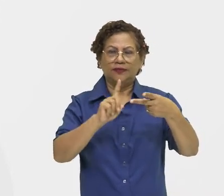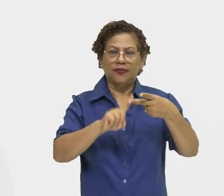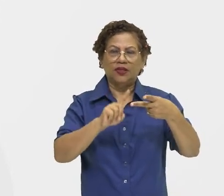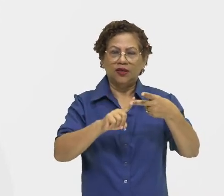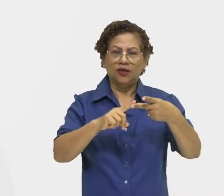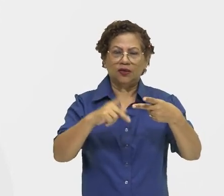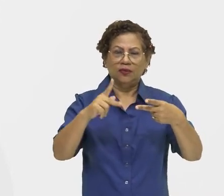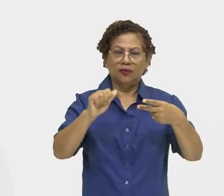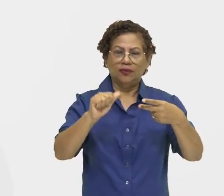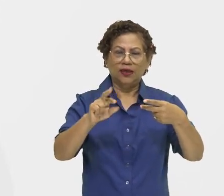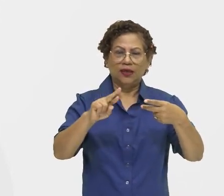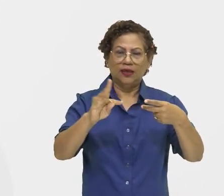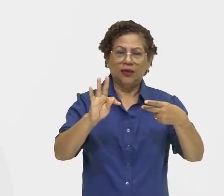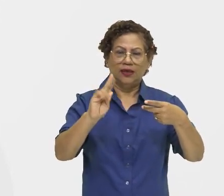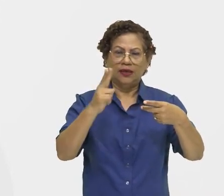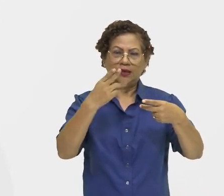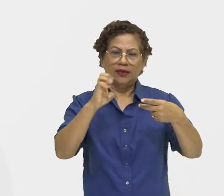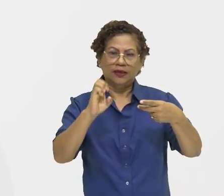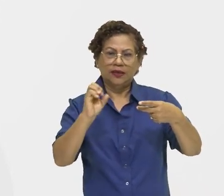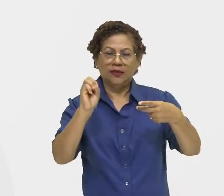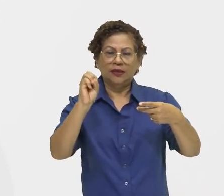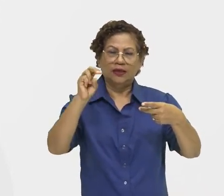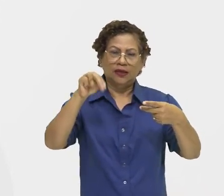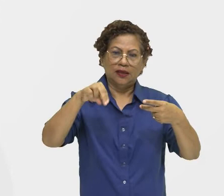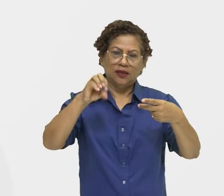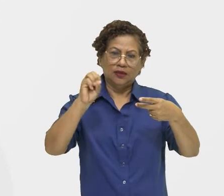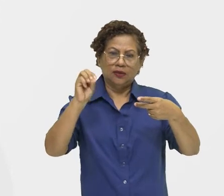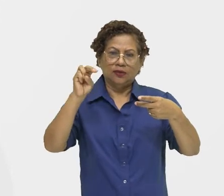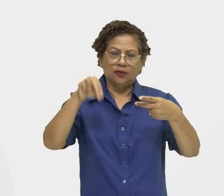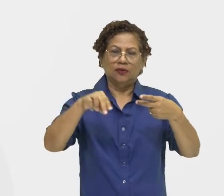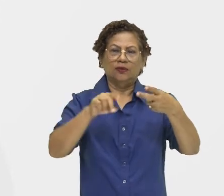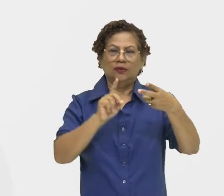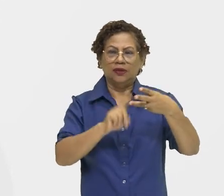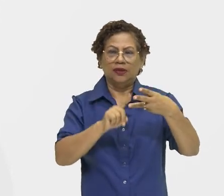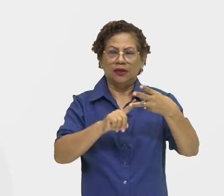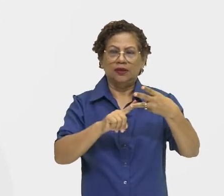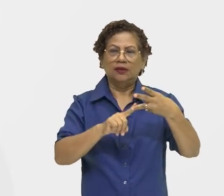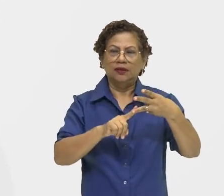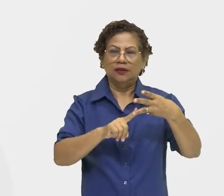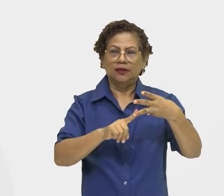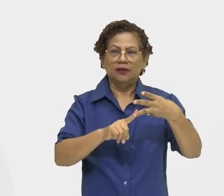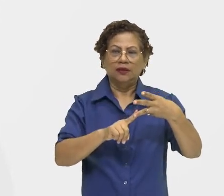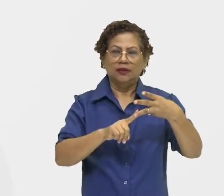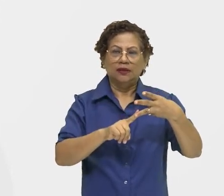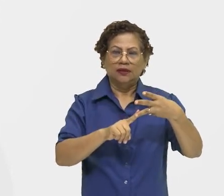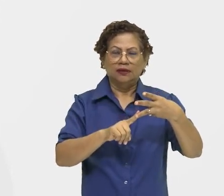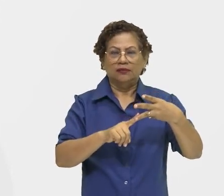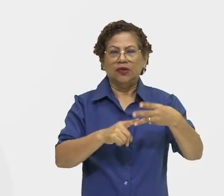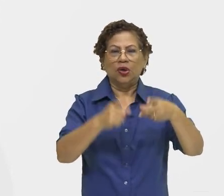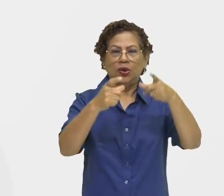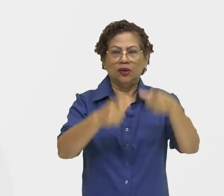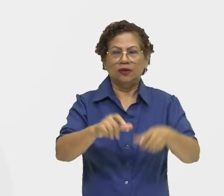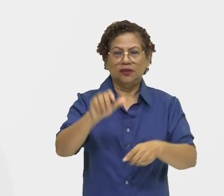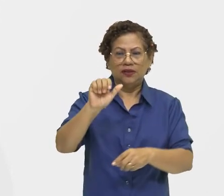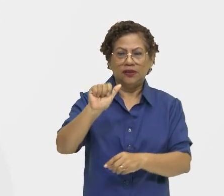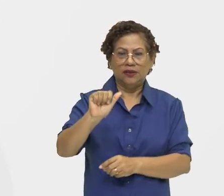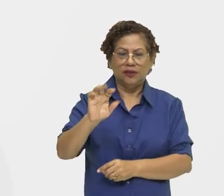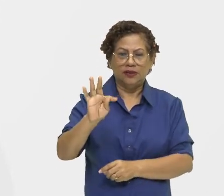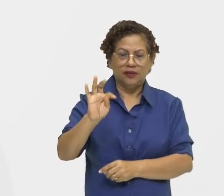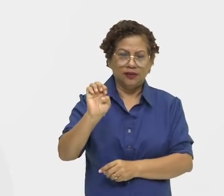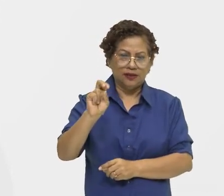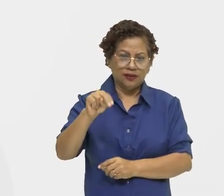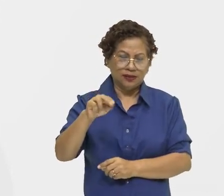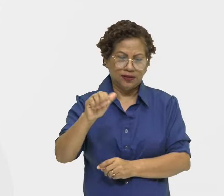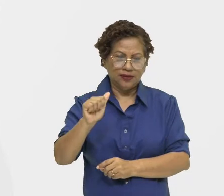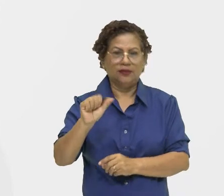início da nossa aula. Para os gregos, os deuses habitavam os templos. Além